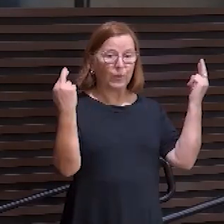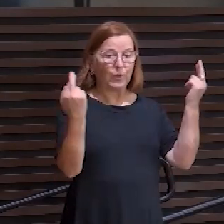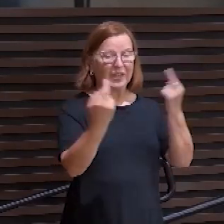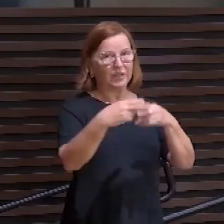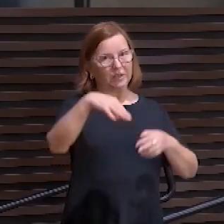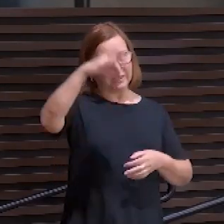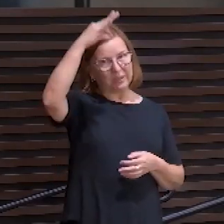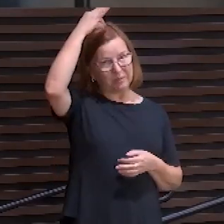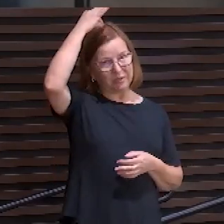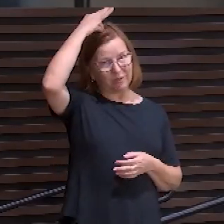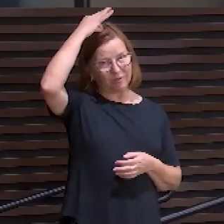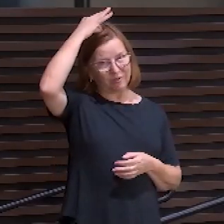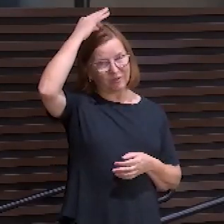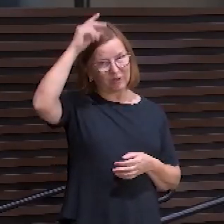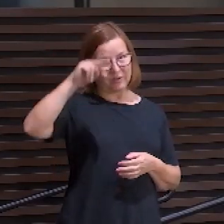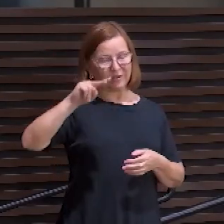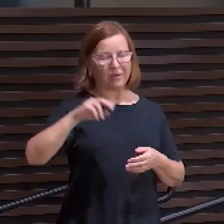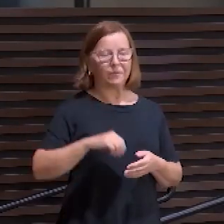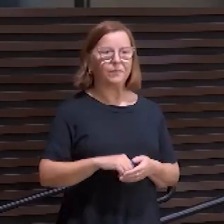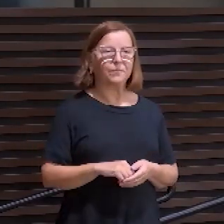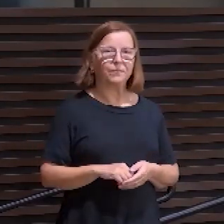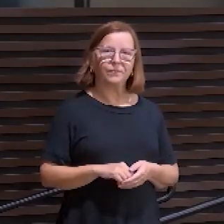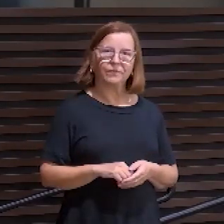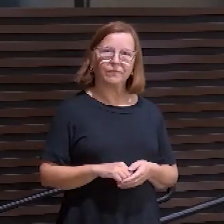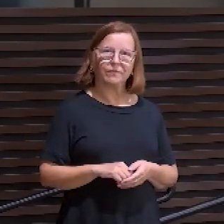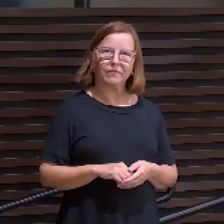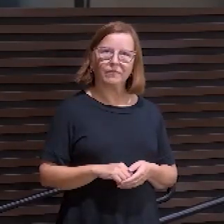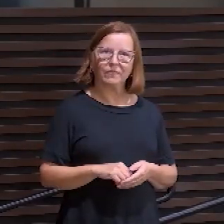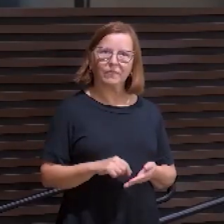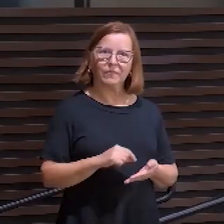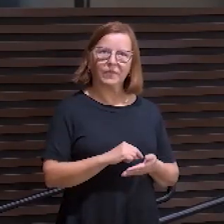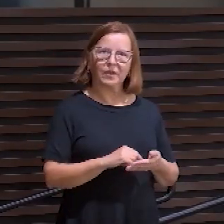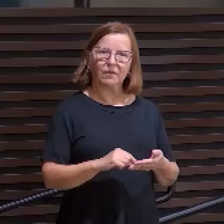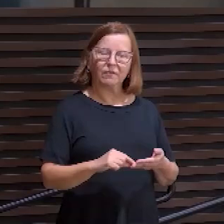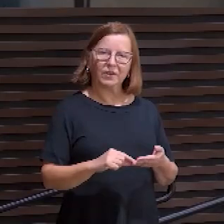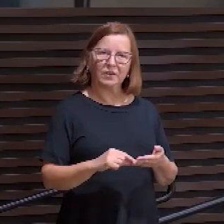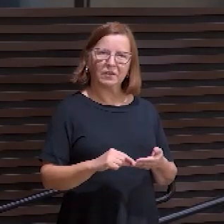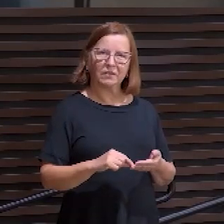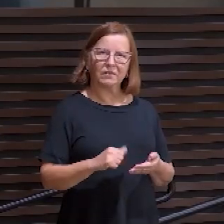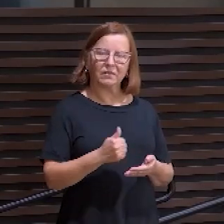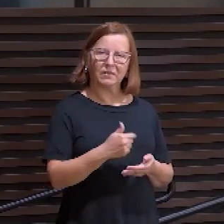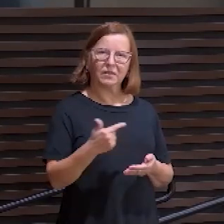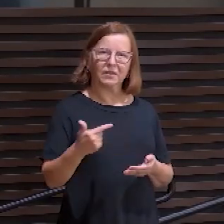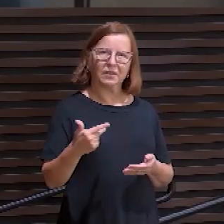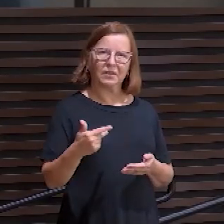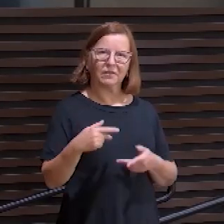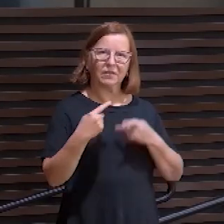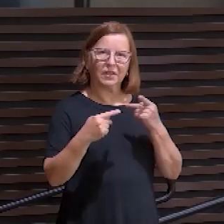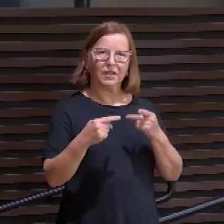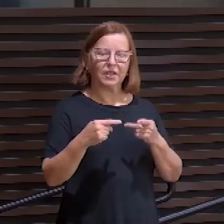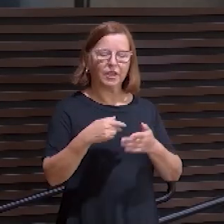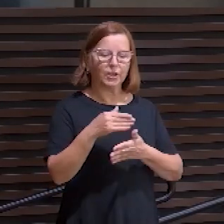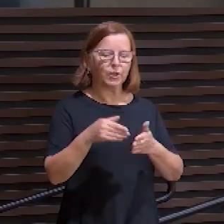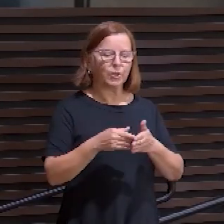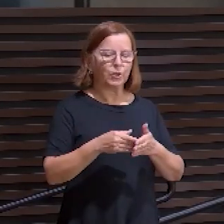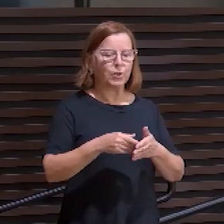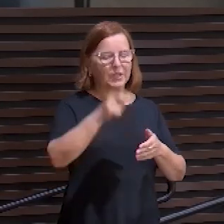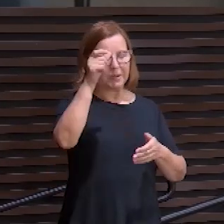versículo 13, os crentes, aqui nós lemos ainda: "Ora, todo aquele que se alimenta de leite